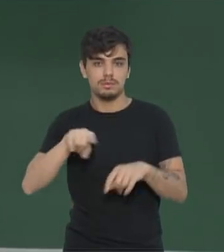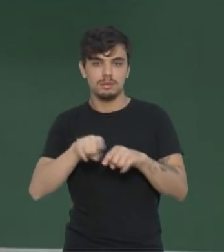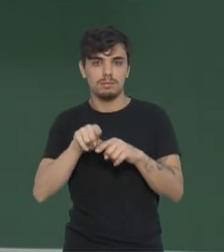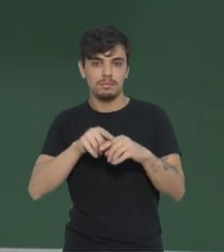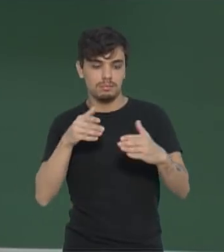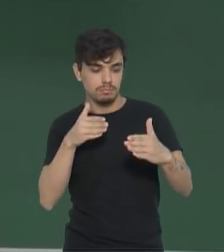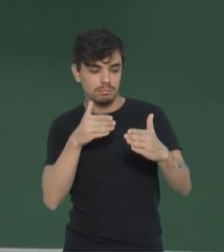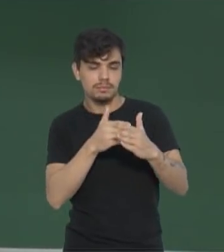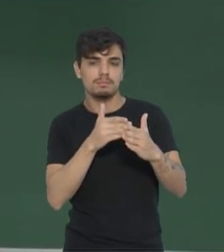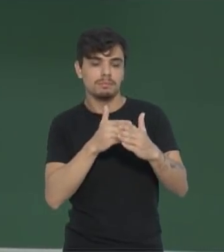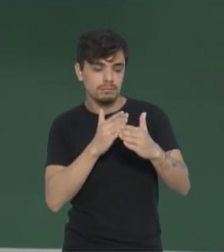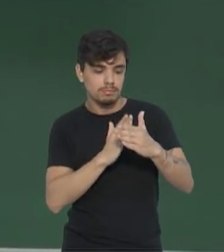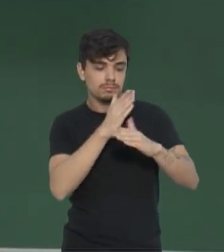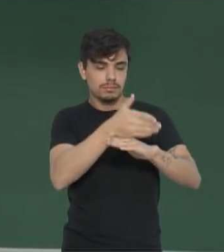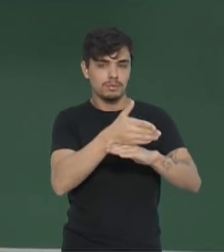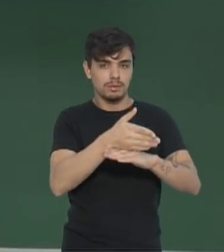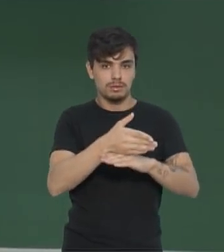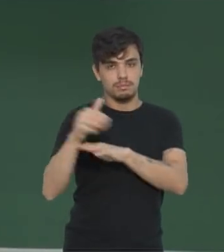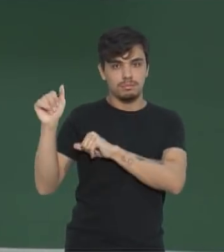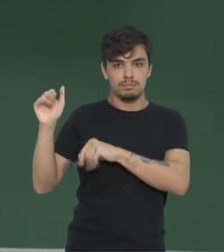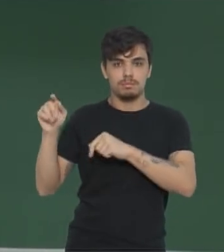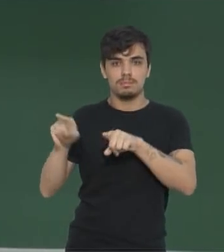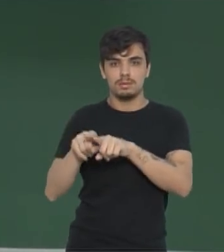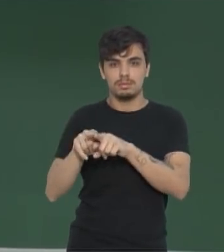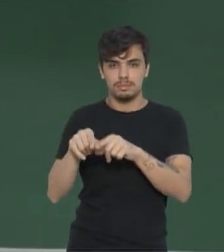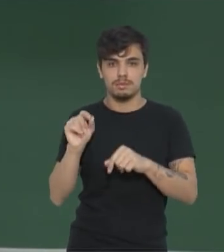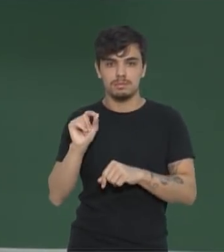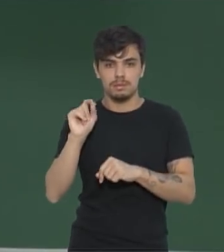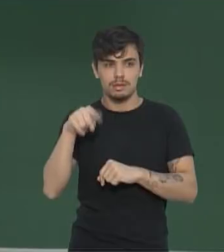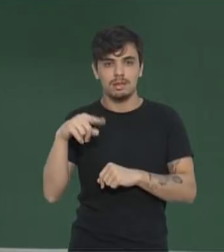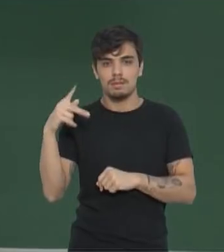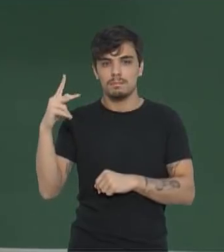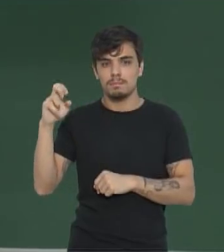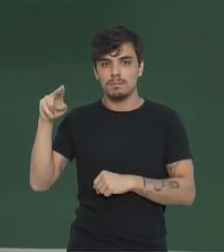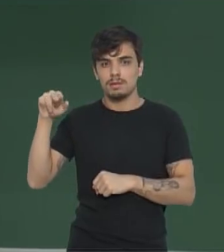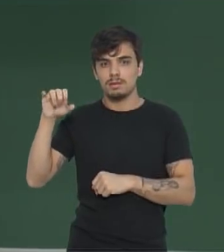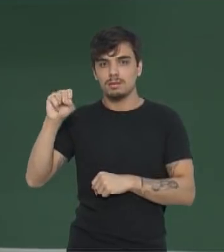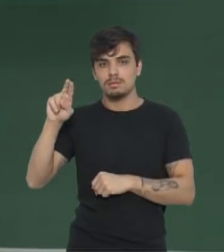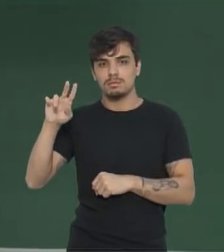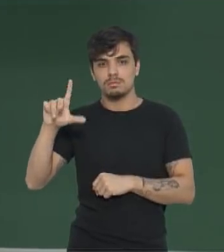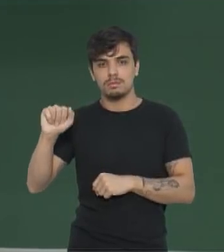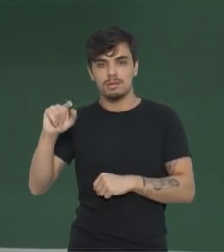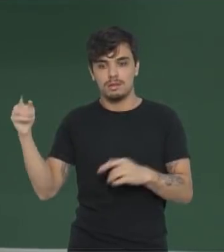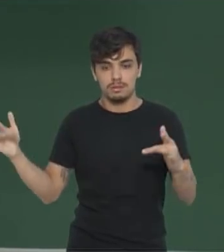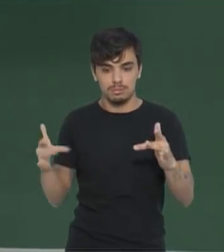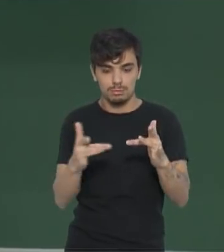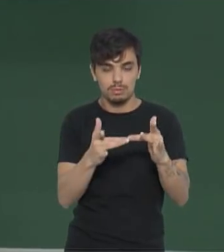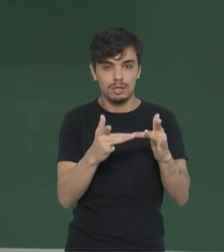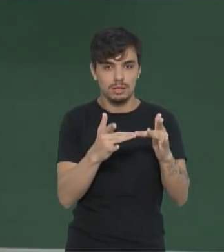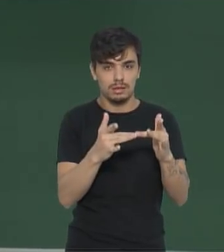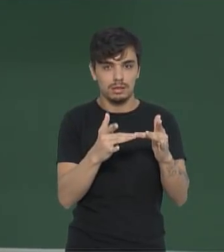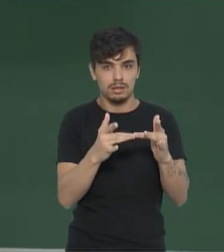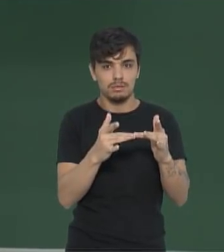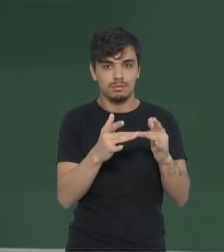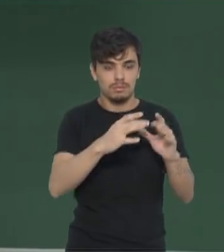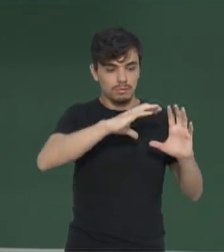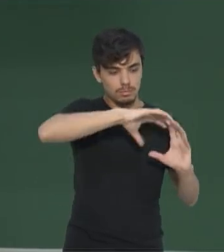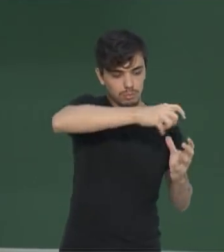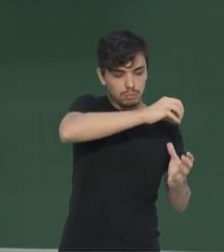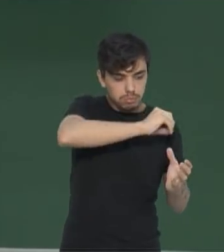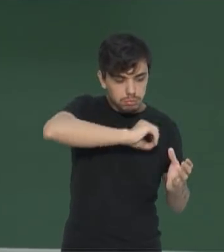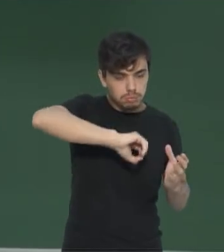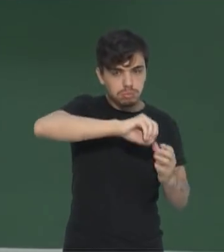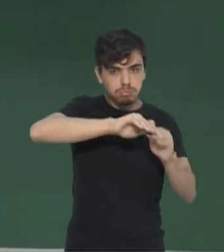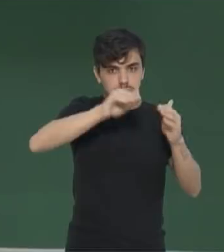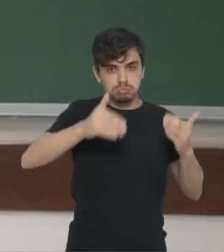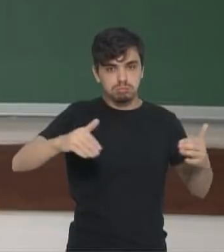na Península Ibérica. Também é uma península, nós comentamos na aula passada, porque está conectado com o oceano, mas também está conectado